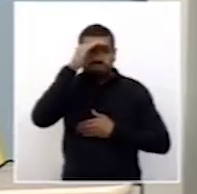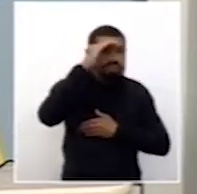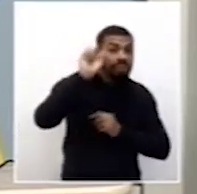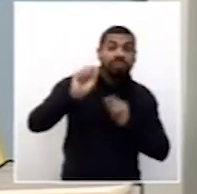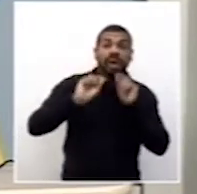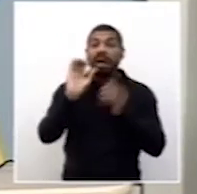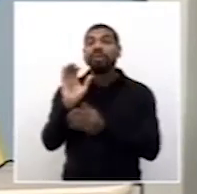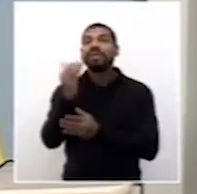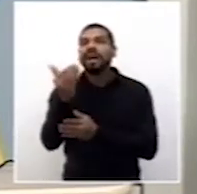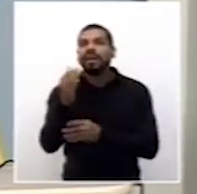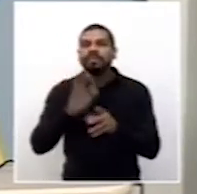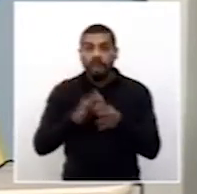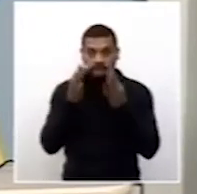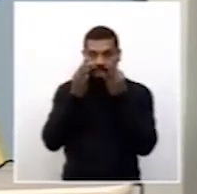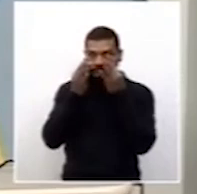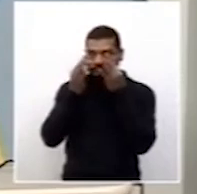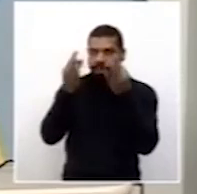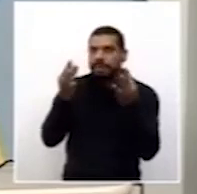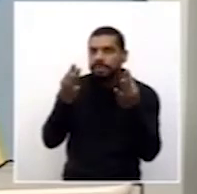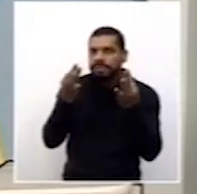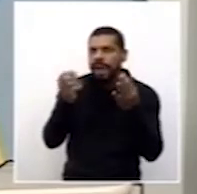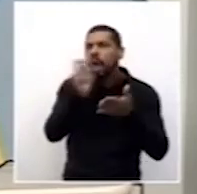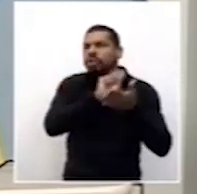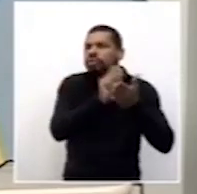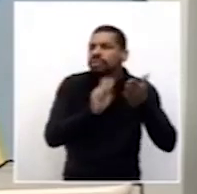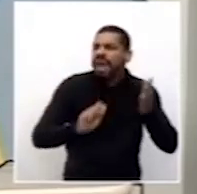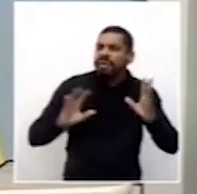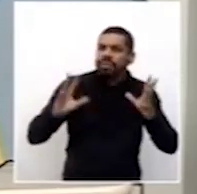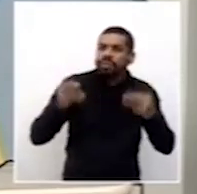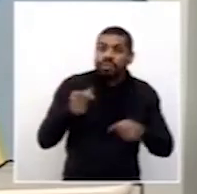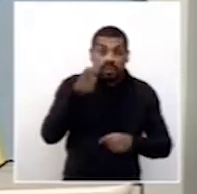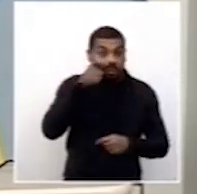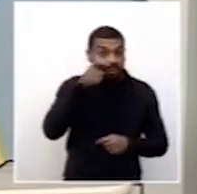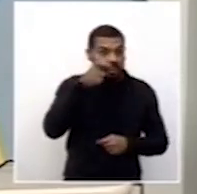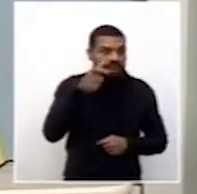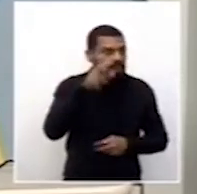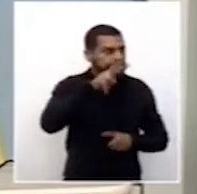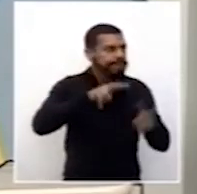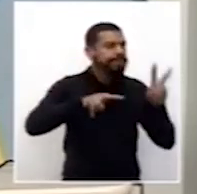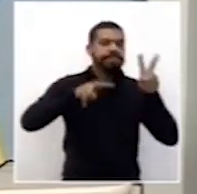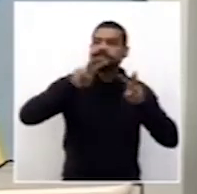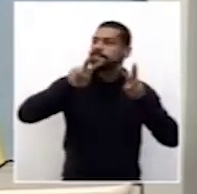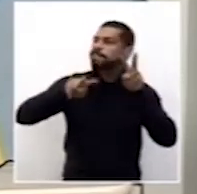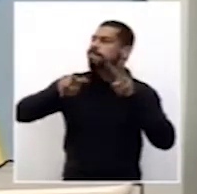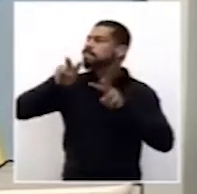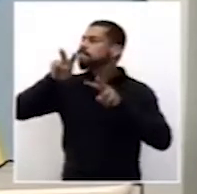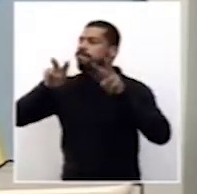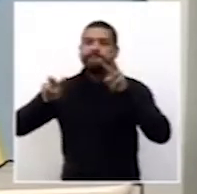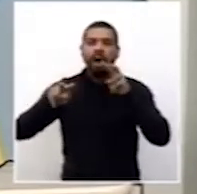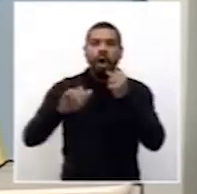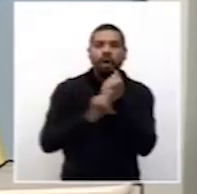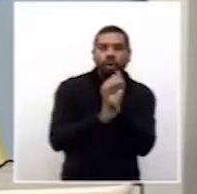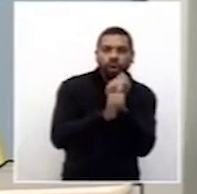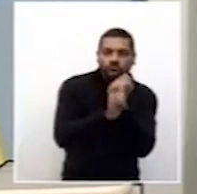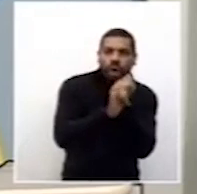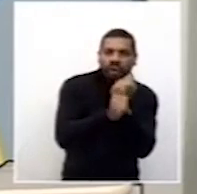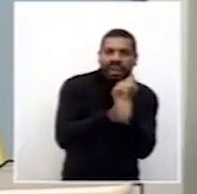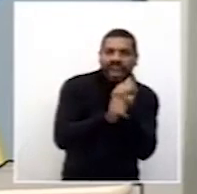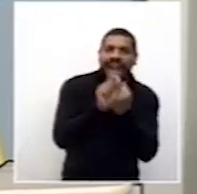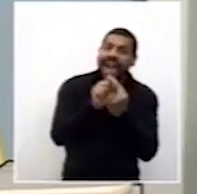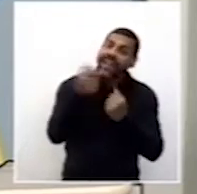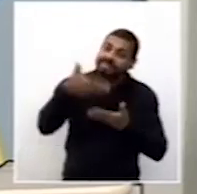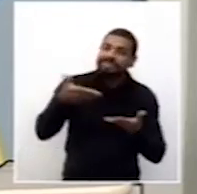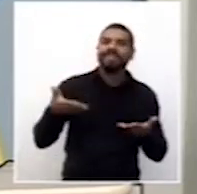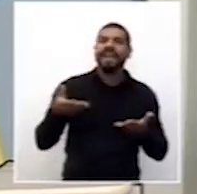olhar bem atento e descreva tudo aquilo que você está vendo. Crônica é isso, gente, é você